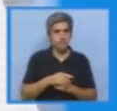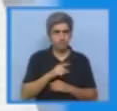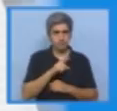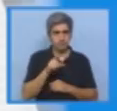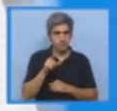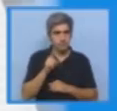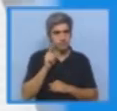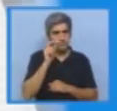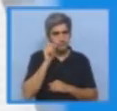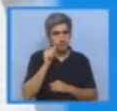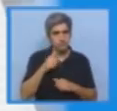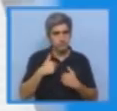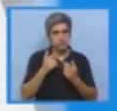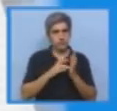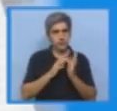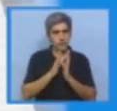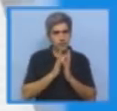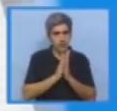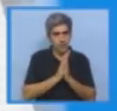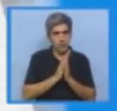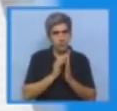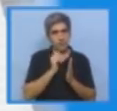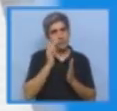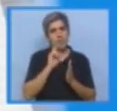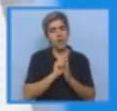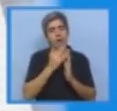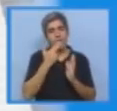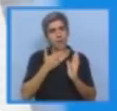que o Pai, o próprio Deus, marcou com o seu selo.